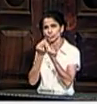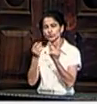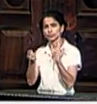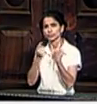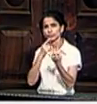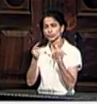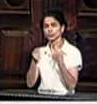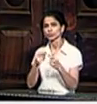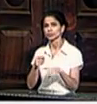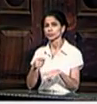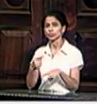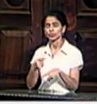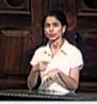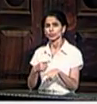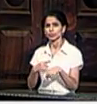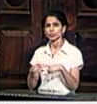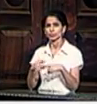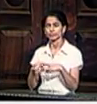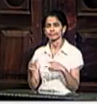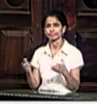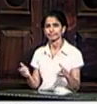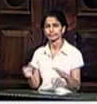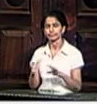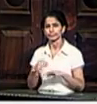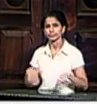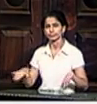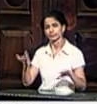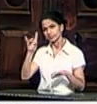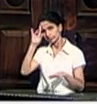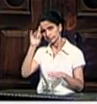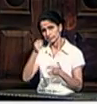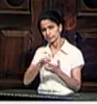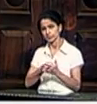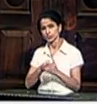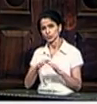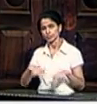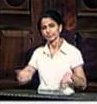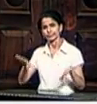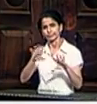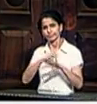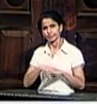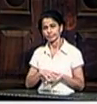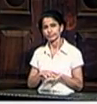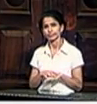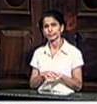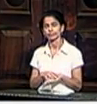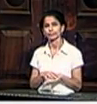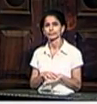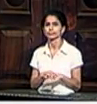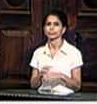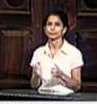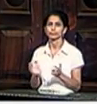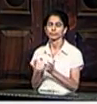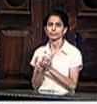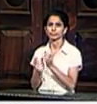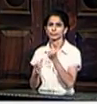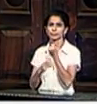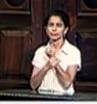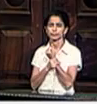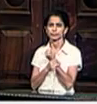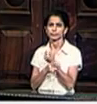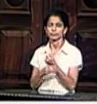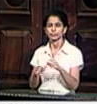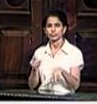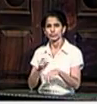de austeridade. Mas decidimos, todos os companheiros da Comissão de Segurança, de manter